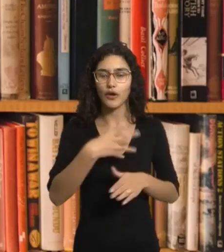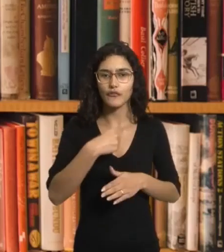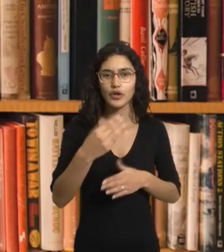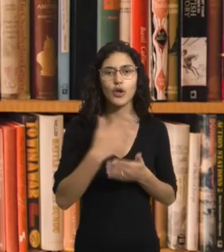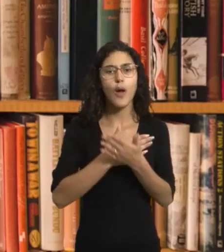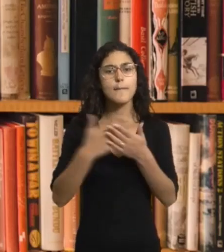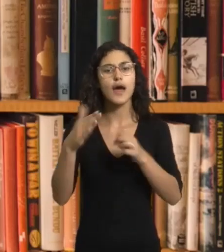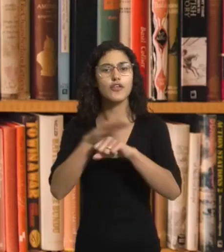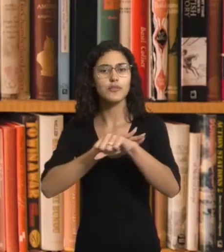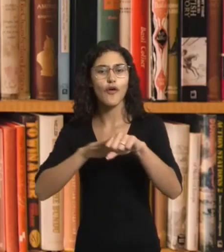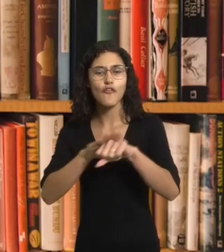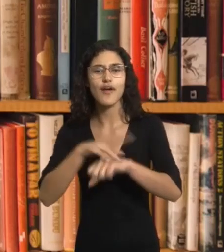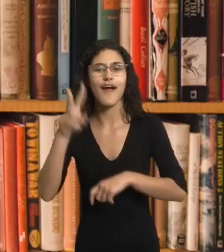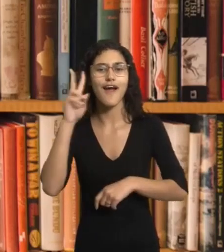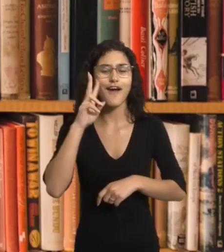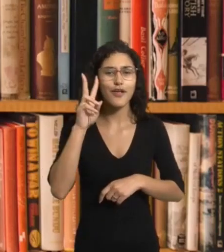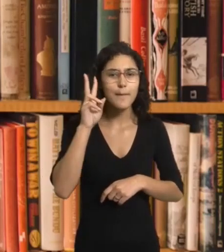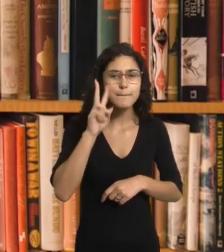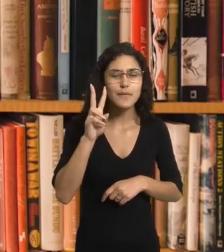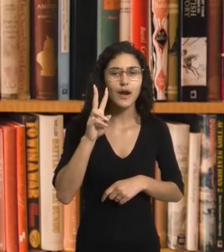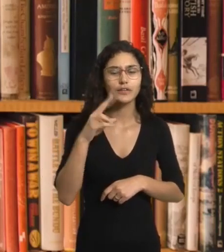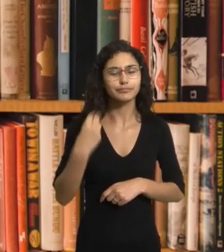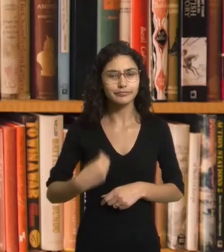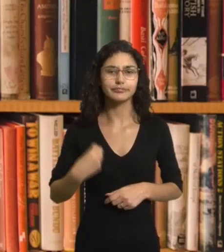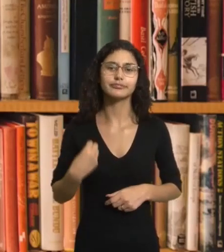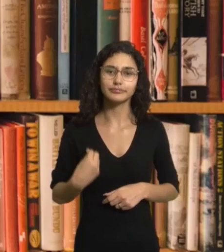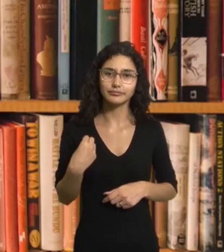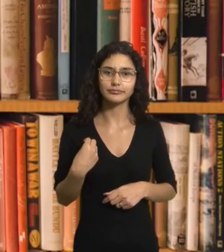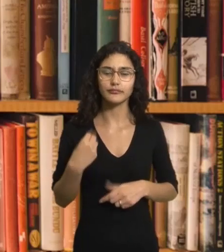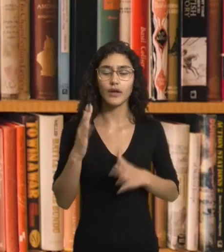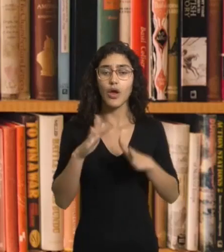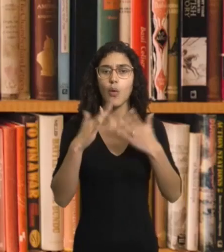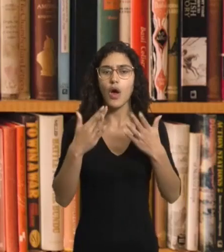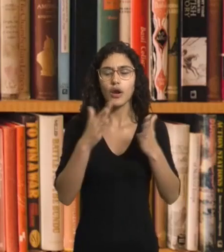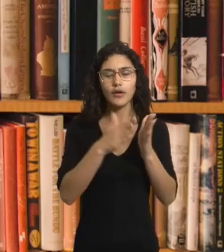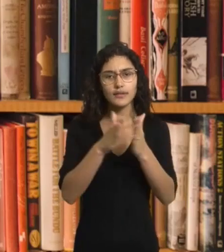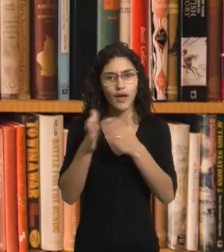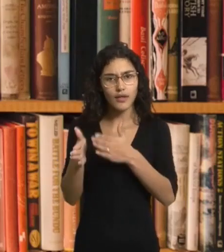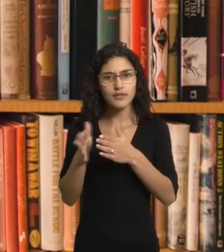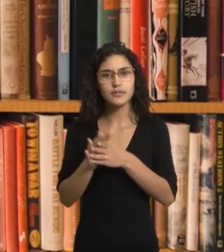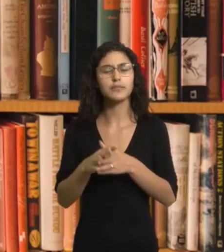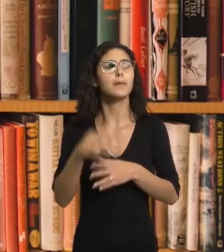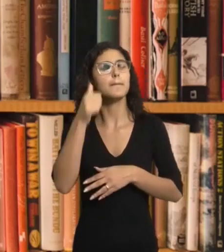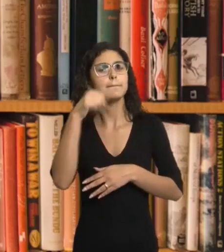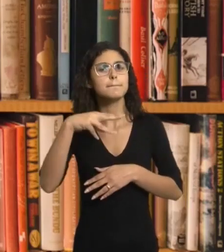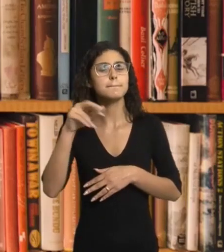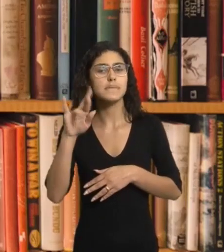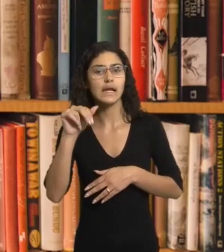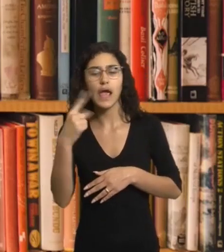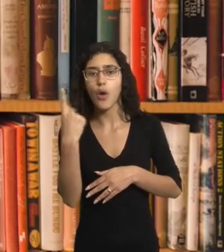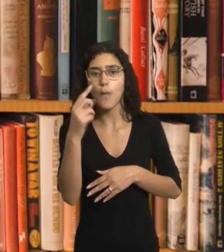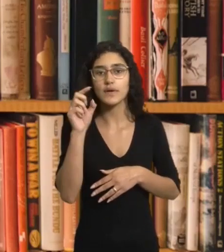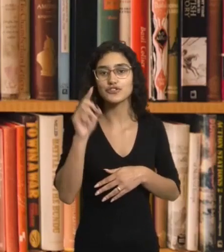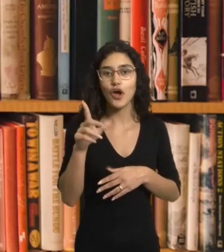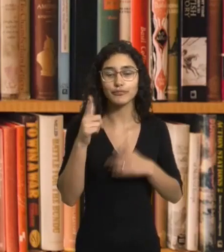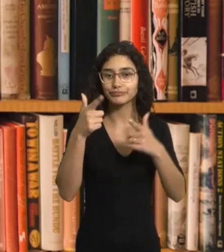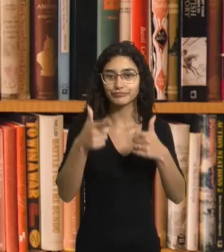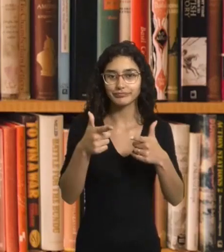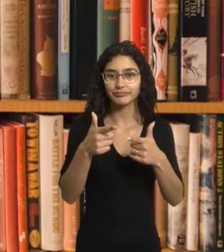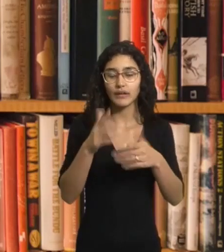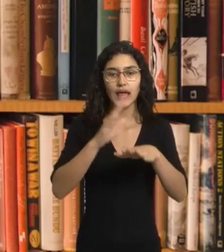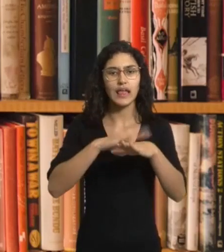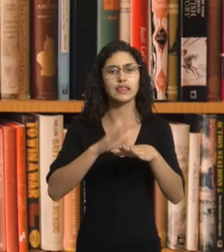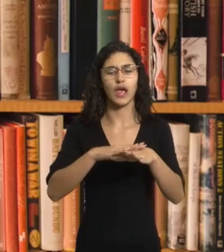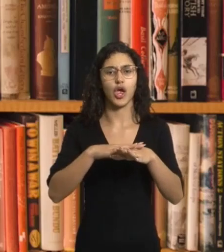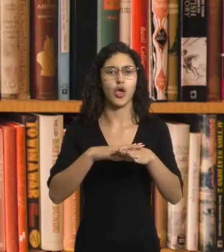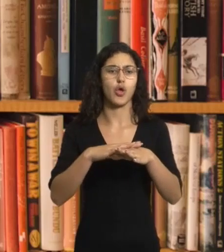conversa, lembranças, coisas que viveram. Quando eles saem do ônibus, Maria é a única que não é assaltada e gera